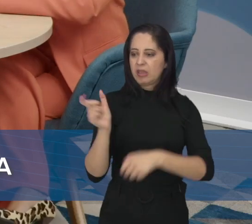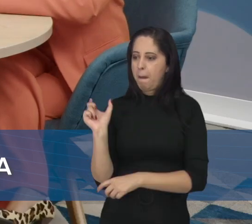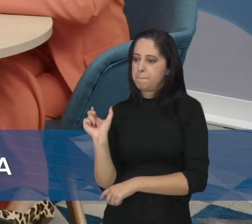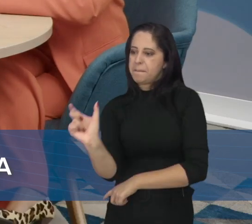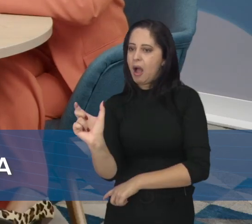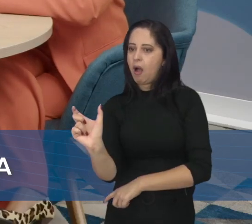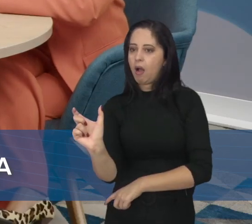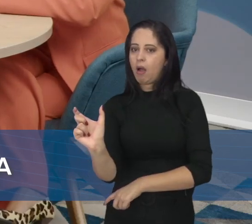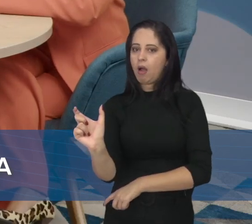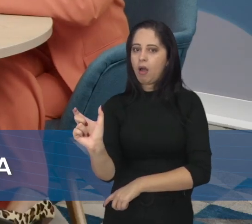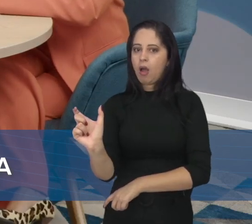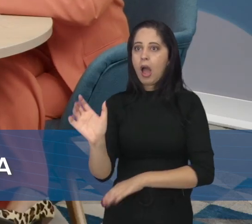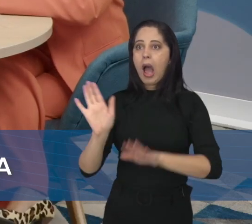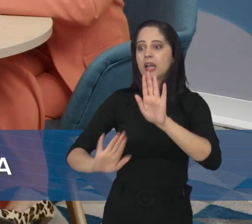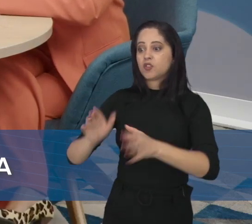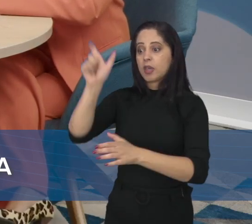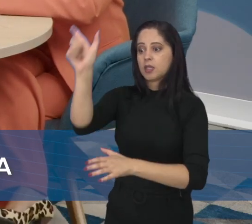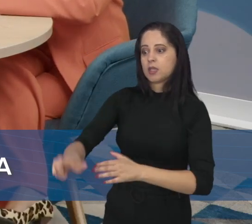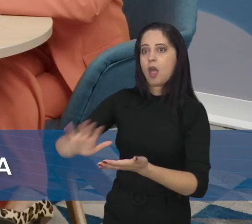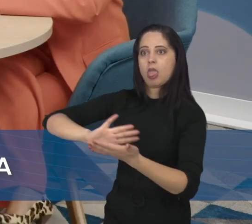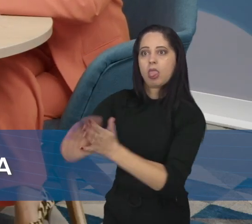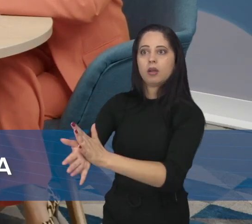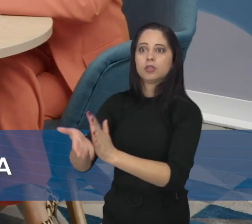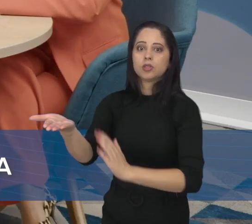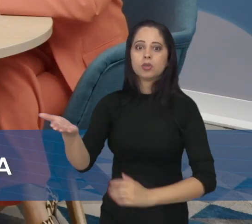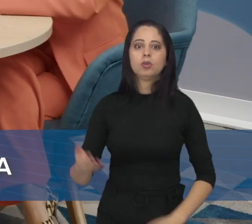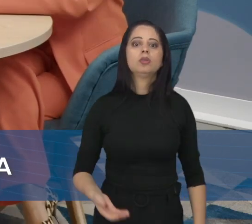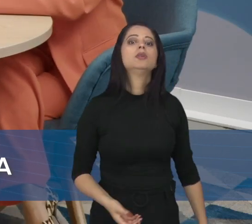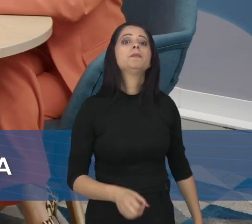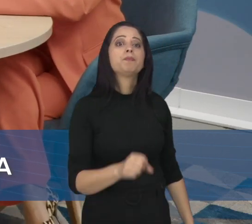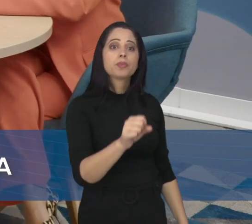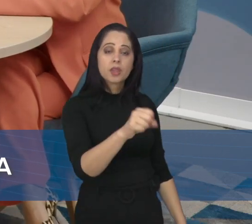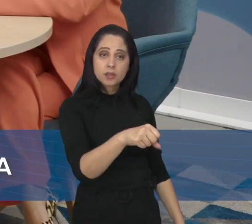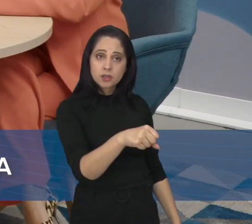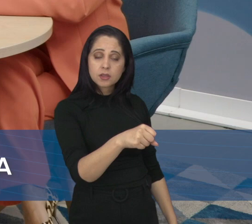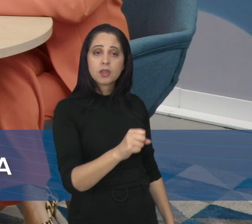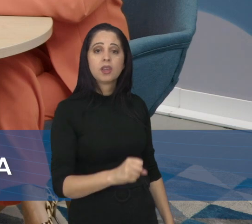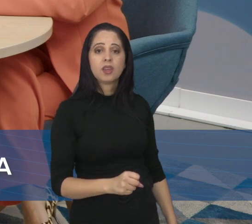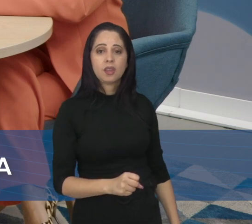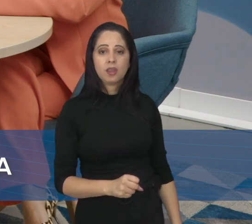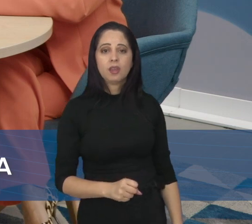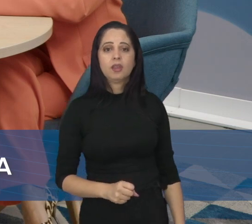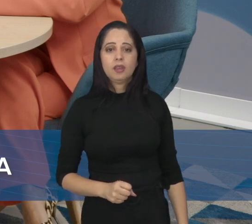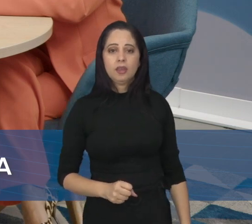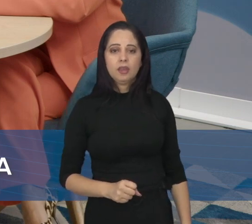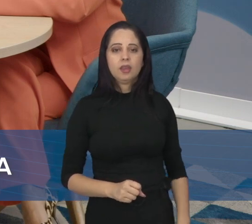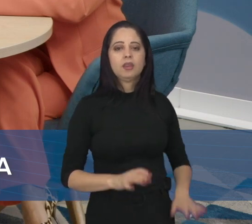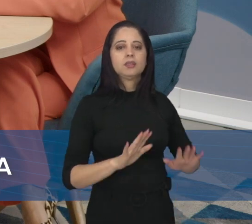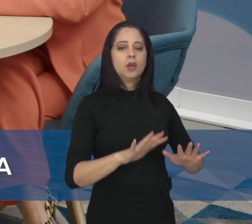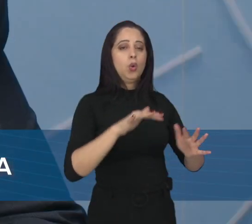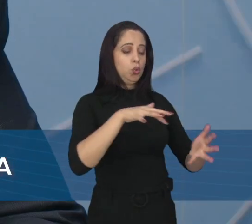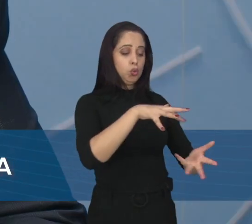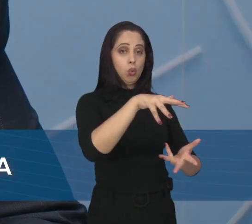de cancelamento, né? Nossa, que é tudo as pessoas estão entrincheiradas, né? E no mundo